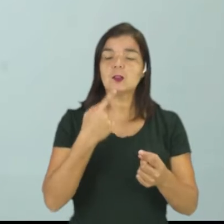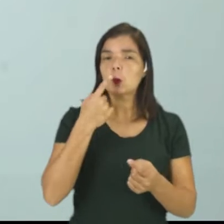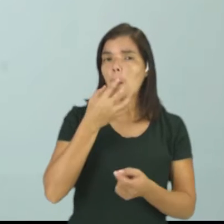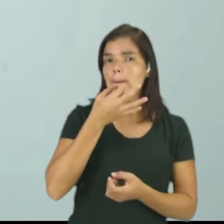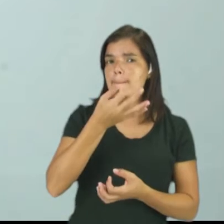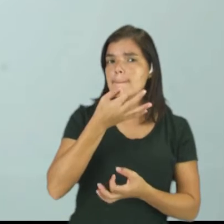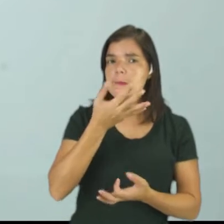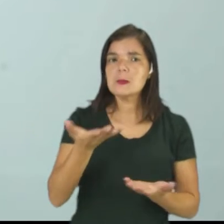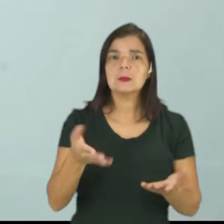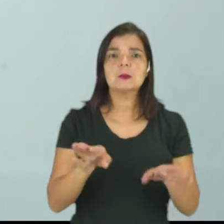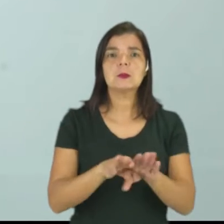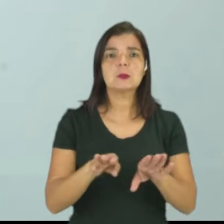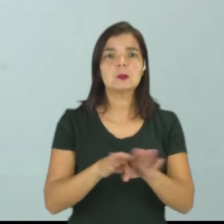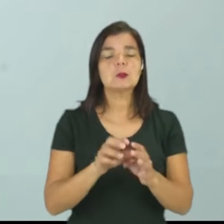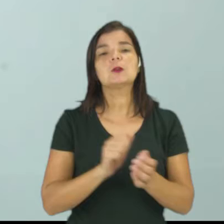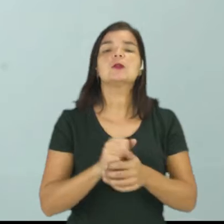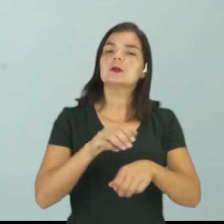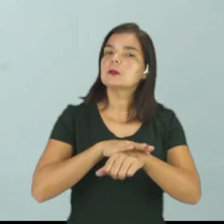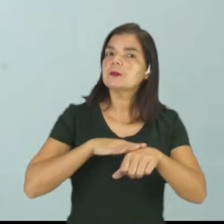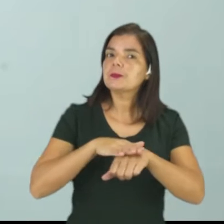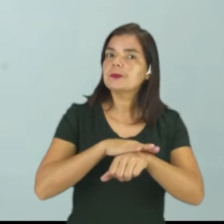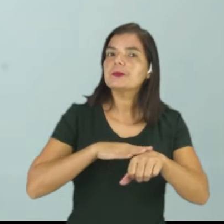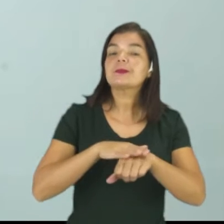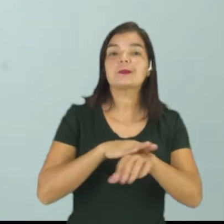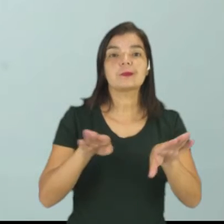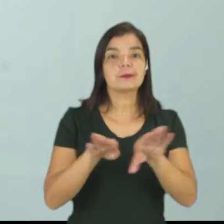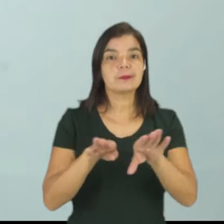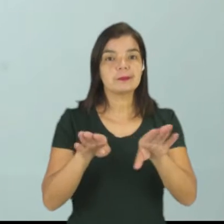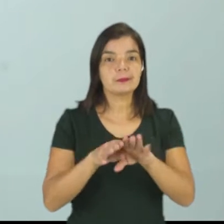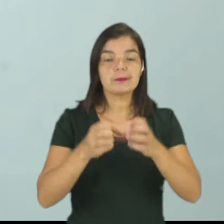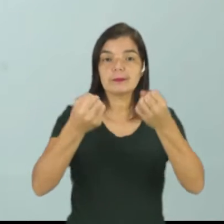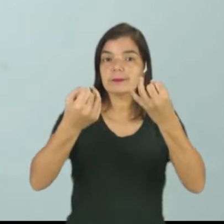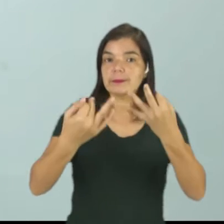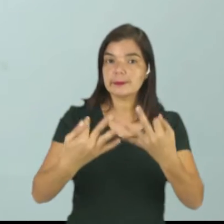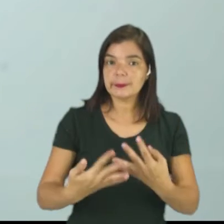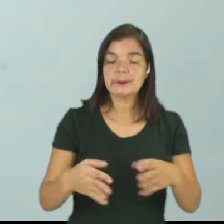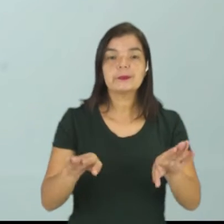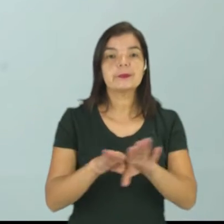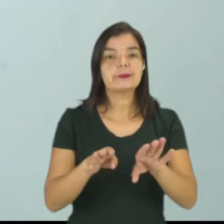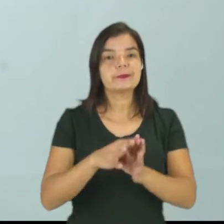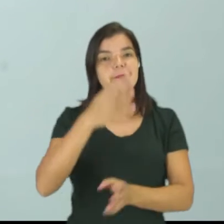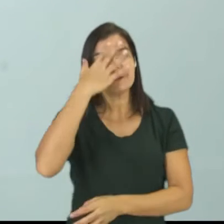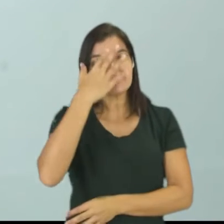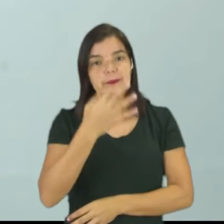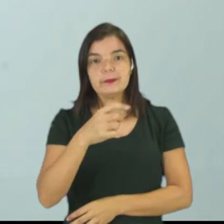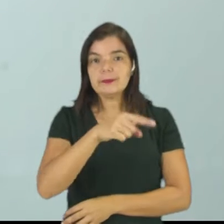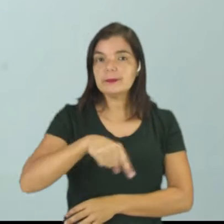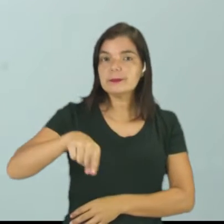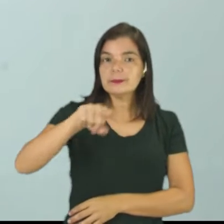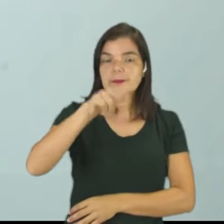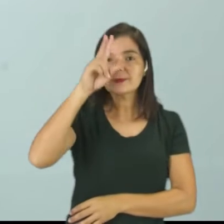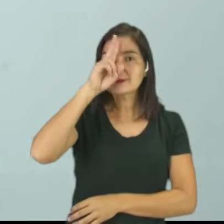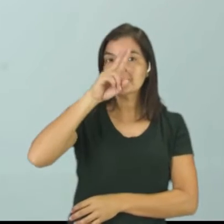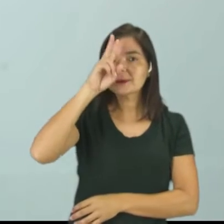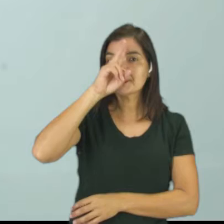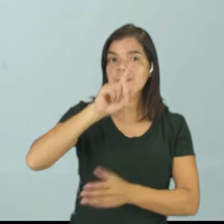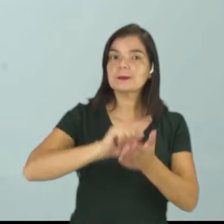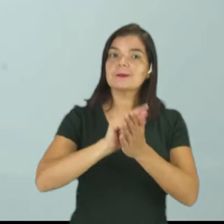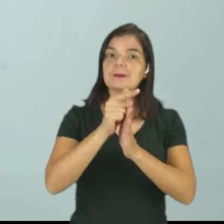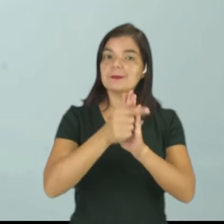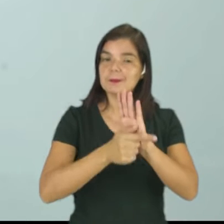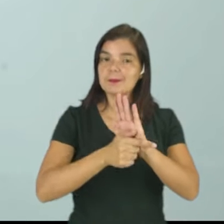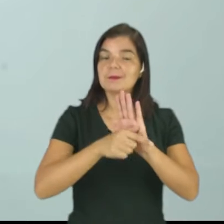de opiniões, em conversa, pautada em argumentos, certamente você deve se lembrar desse